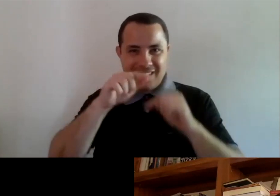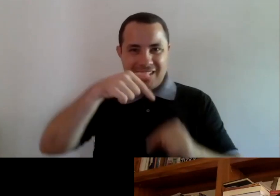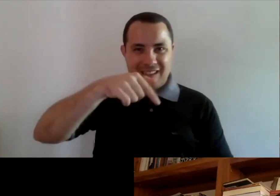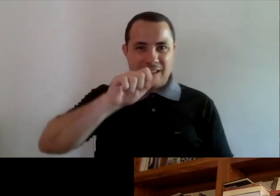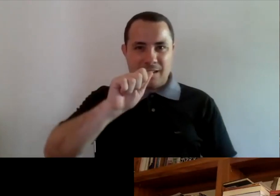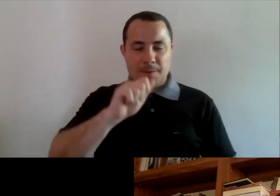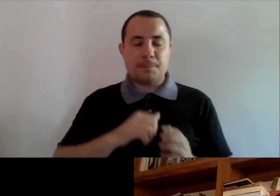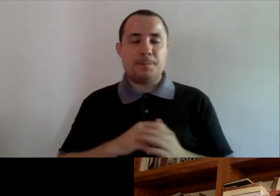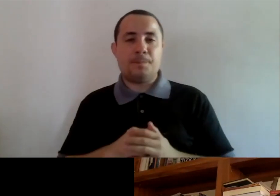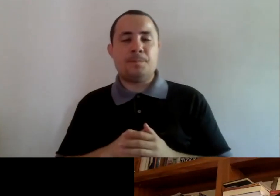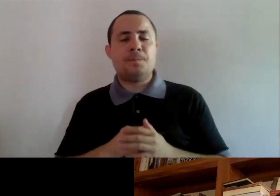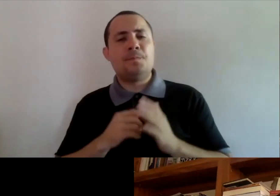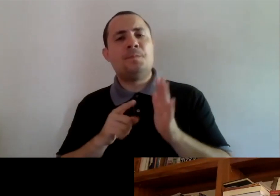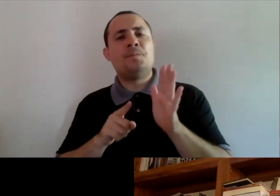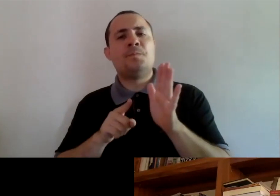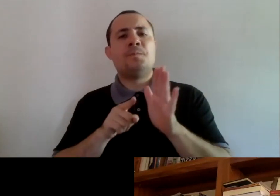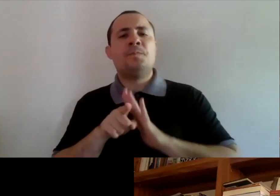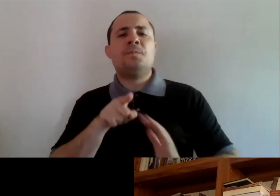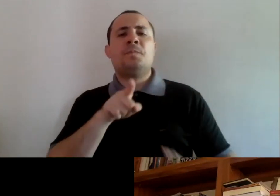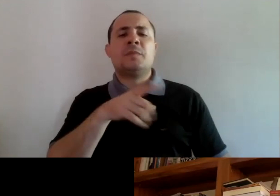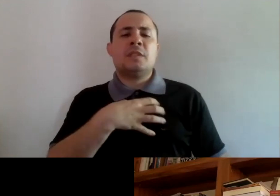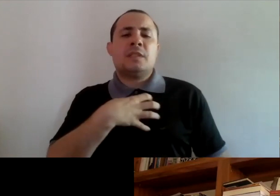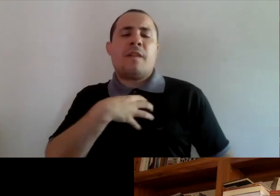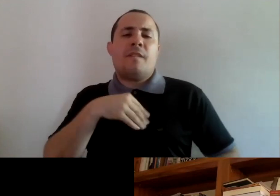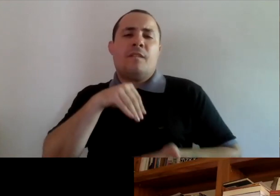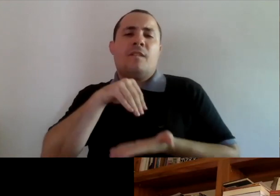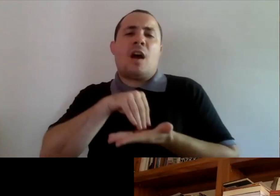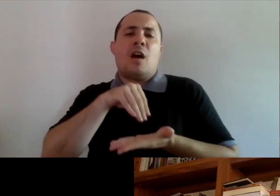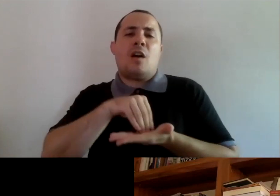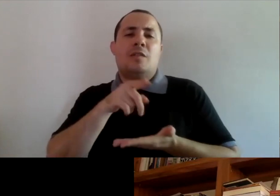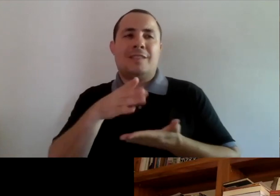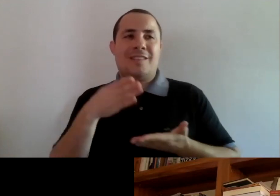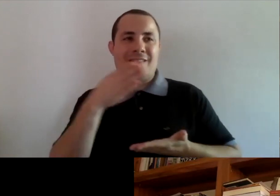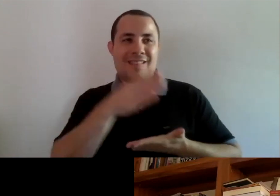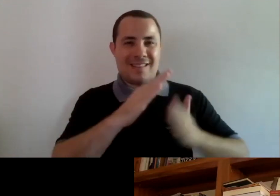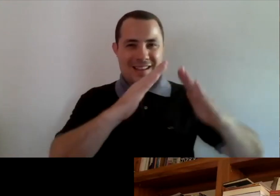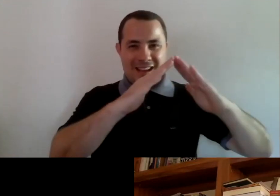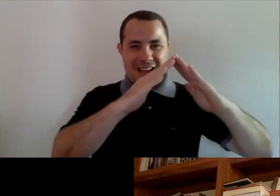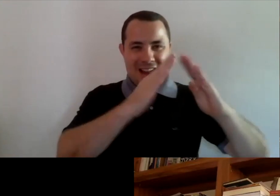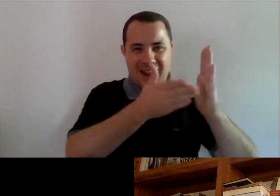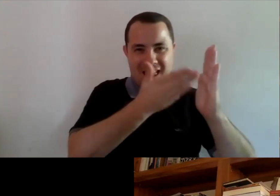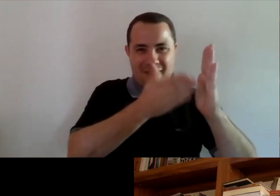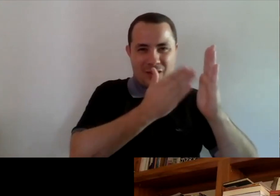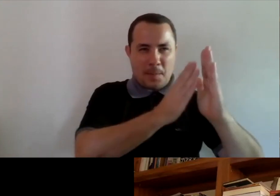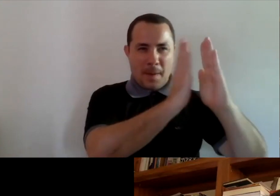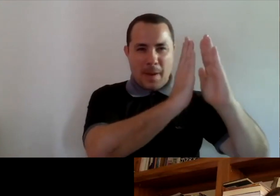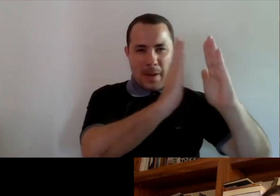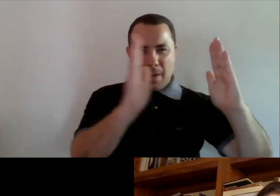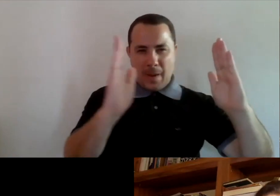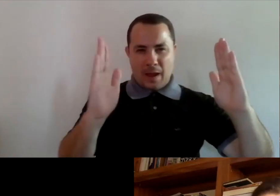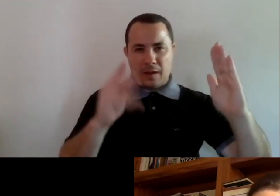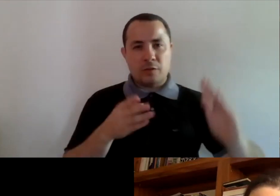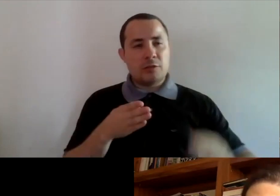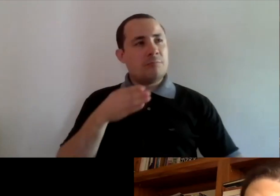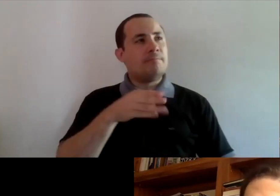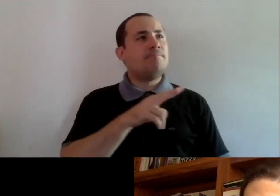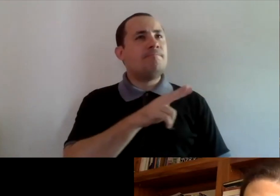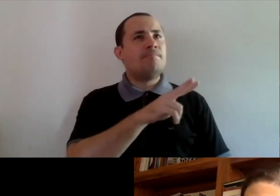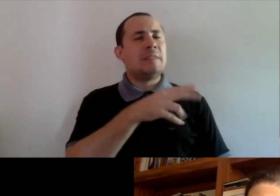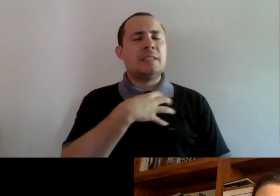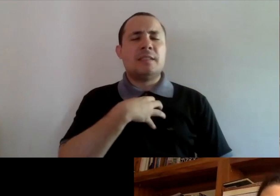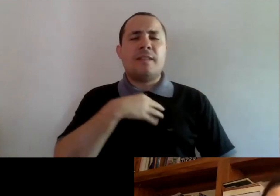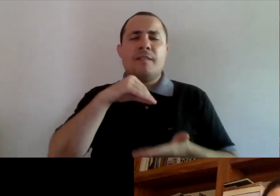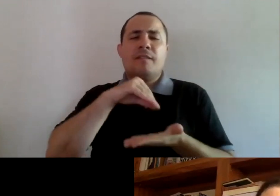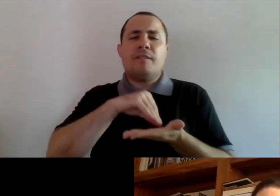sentem falta nas bibliotecas que vocês frequentam, falando de literatura contemporânea, né? Quais são os vazios